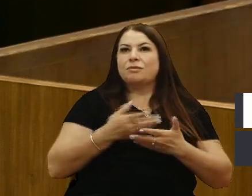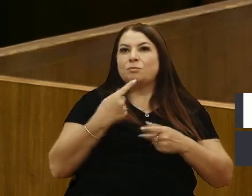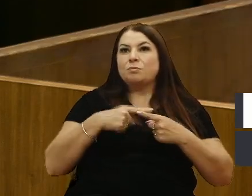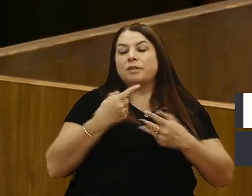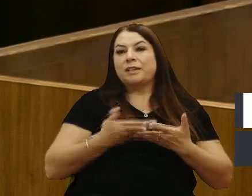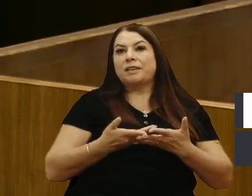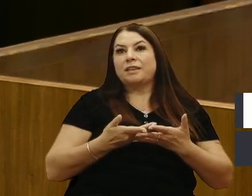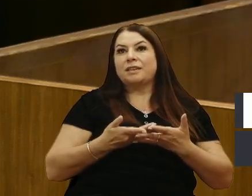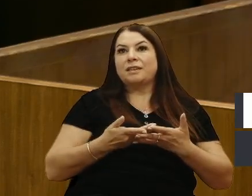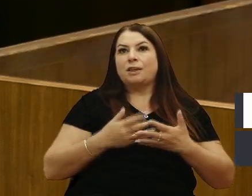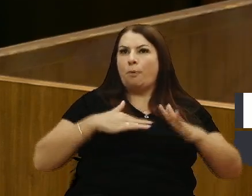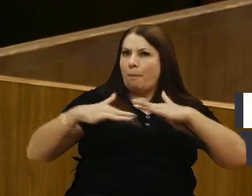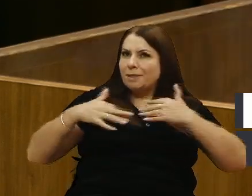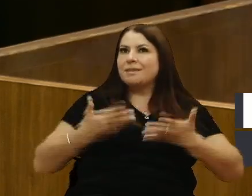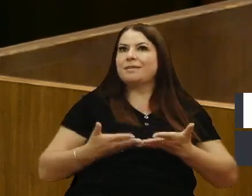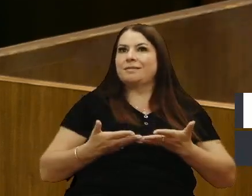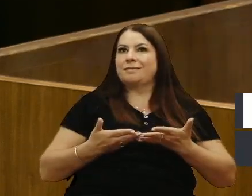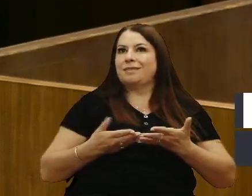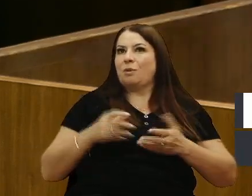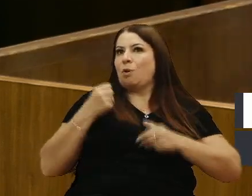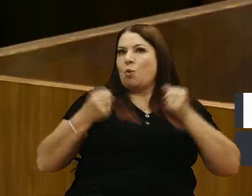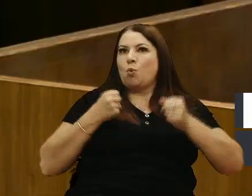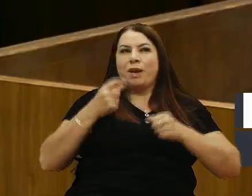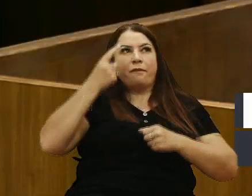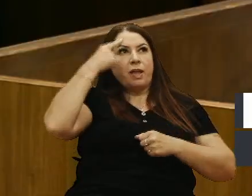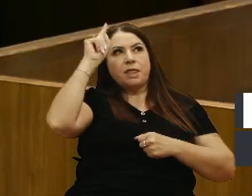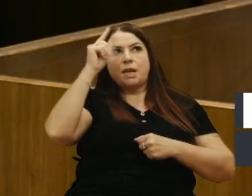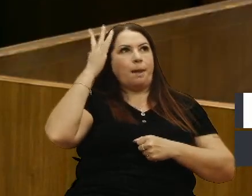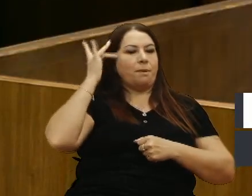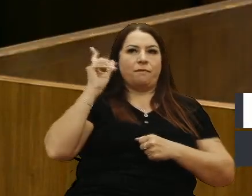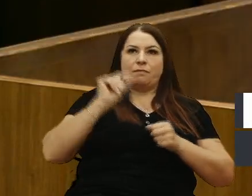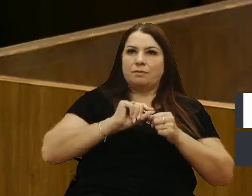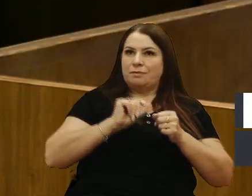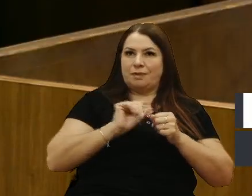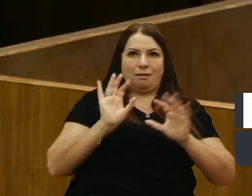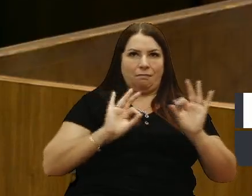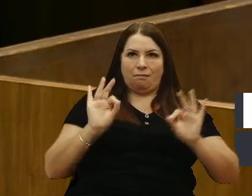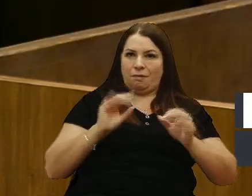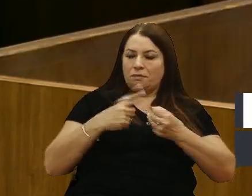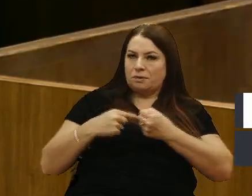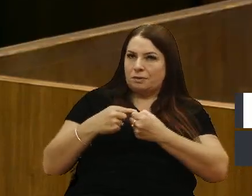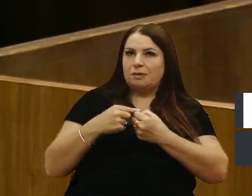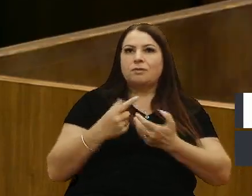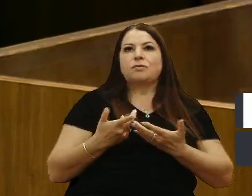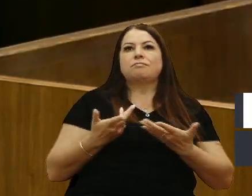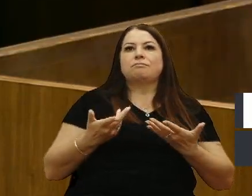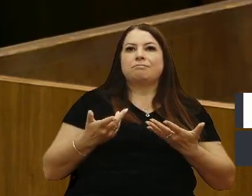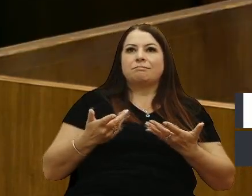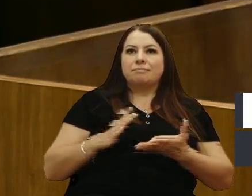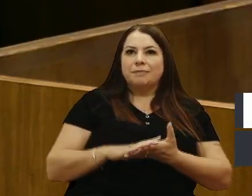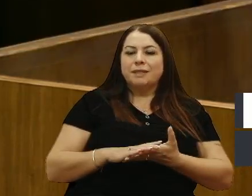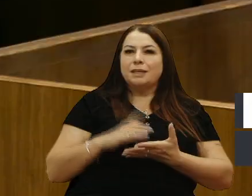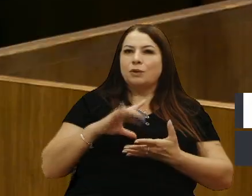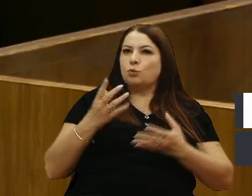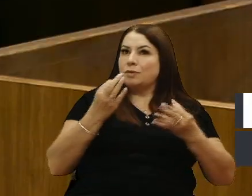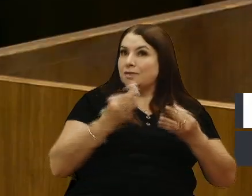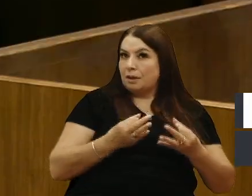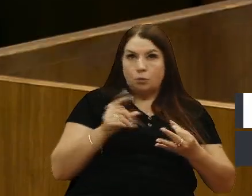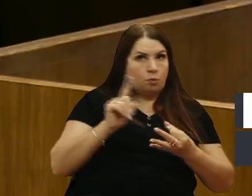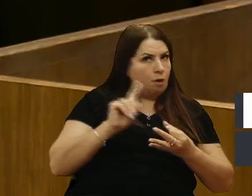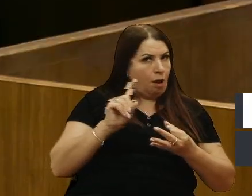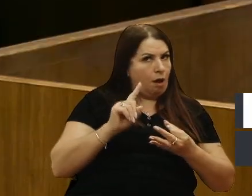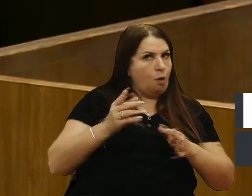aí é uma mobilização, né? Não é uma corrida, eu inventei que amanhã a gente vai fazer uma corrida aqui na cidade e está tudo certo. Não,